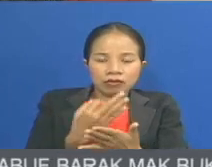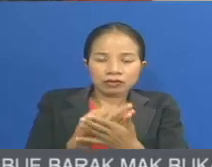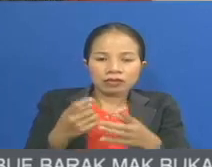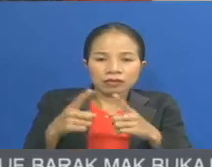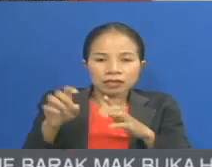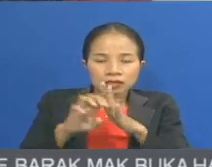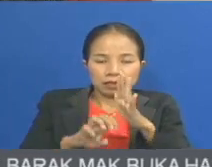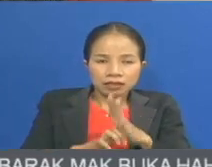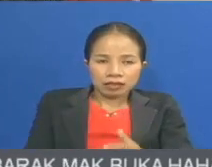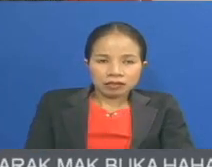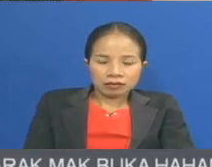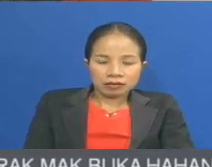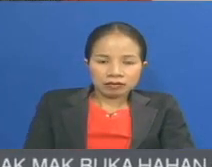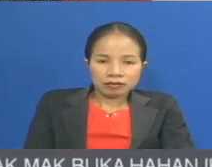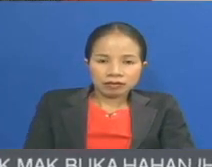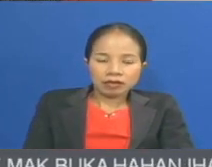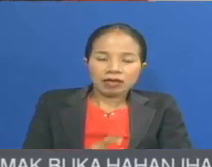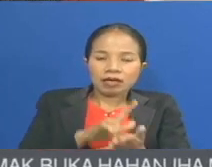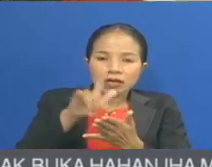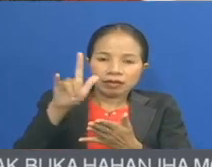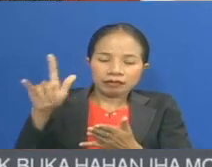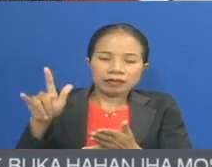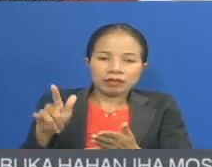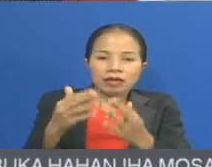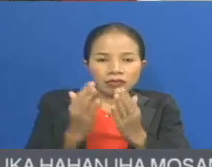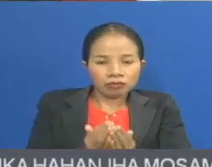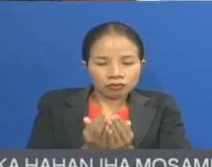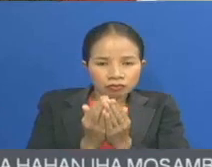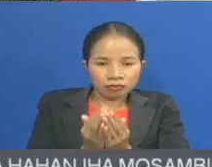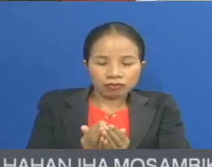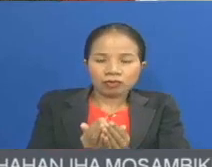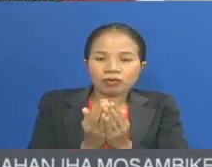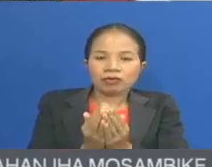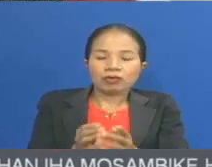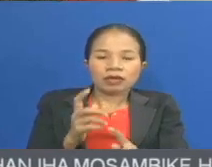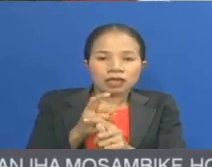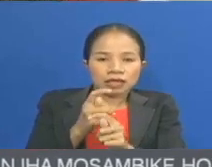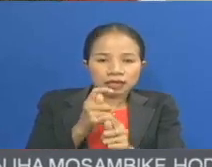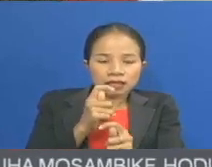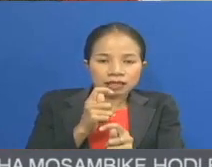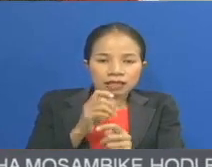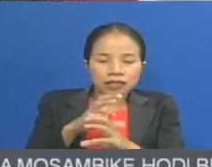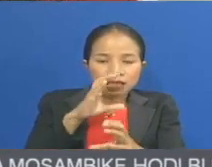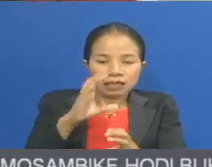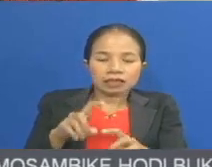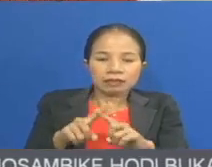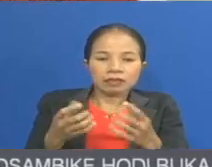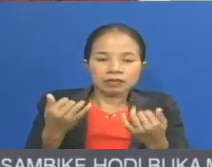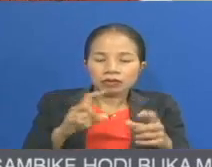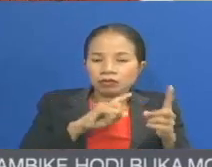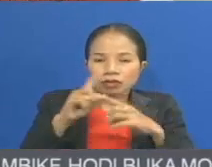Estado. Tanto conectividade aero, marítima, terrestres, mas o geneita, qual é especialmente esse